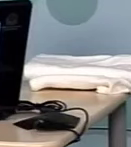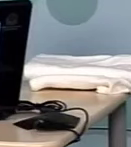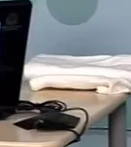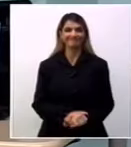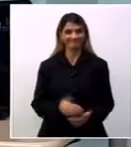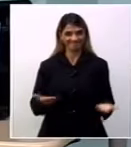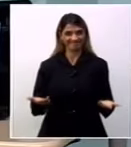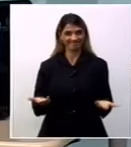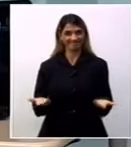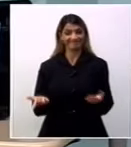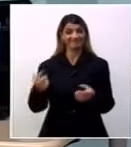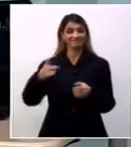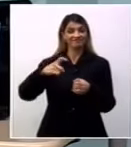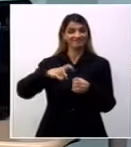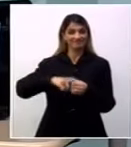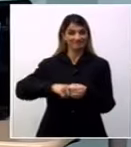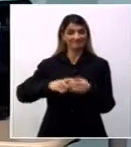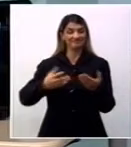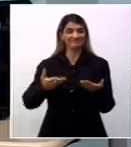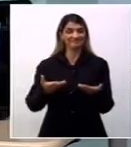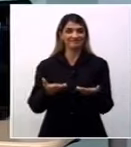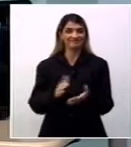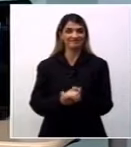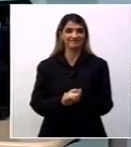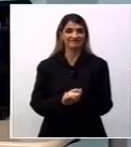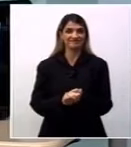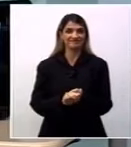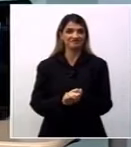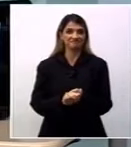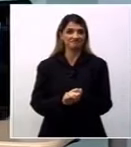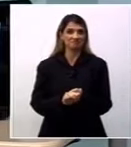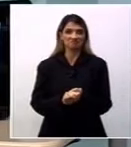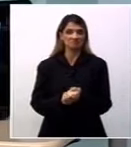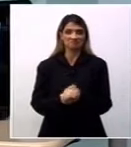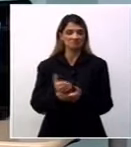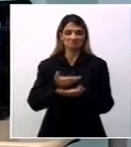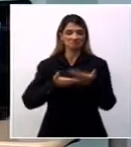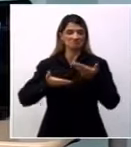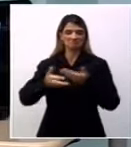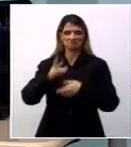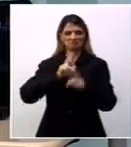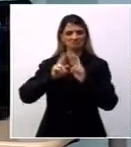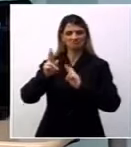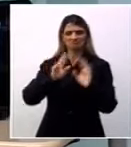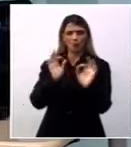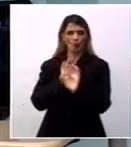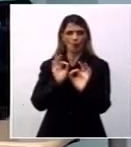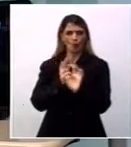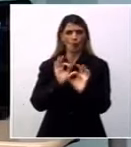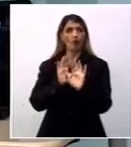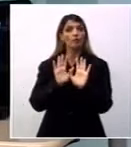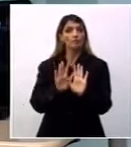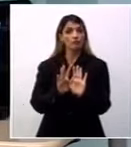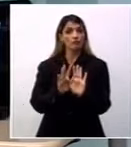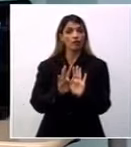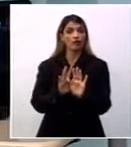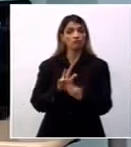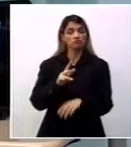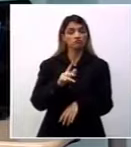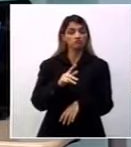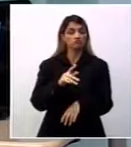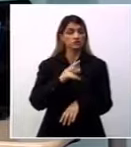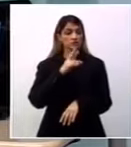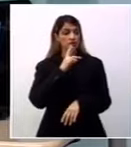Bom, estamos de volta aqui. Por enquanto, nós não tivemos nenhuma interação, mas tentando responder aí